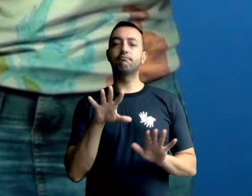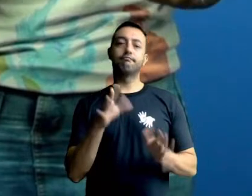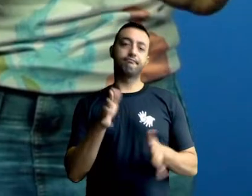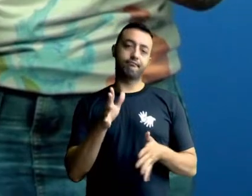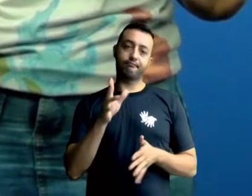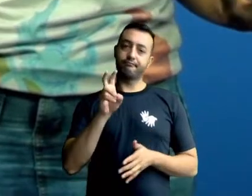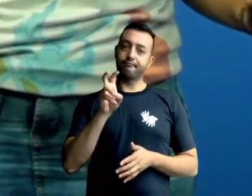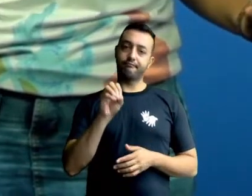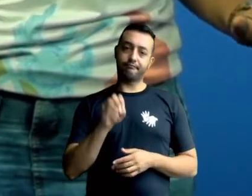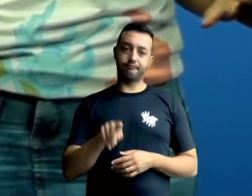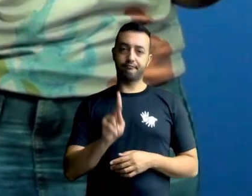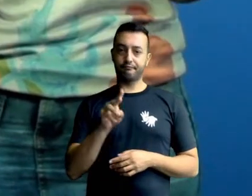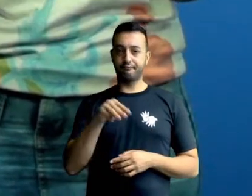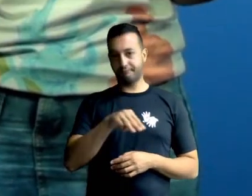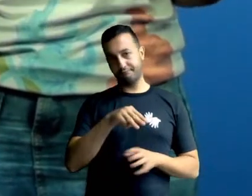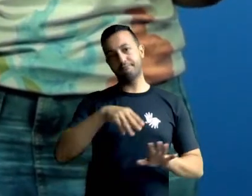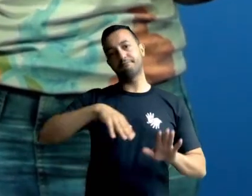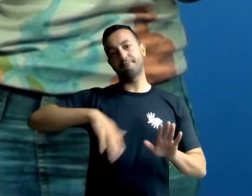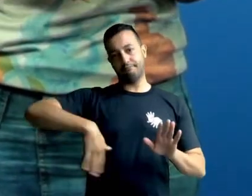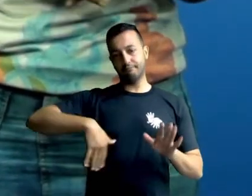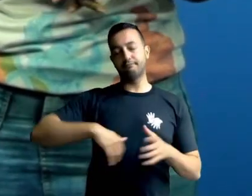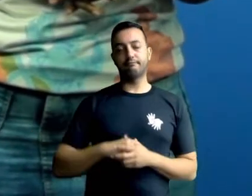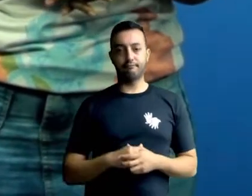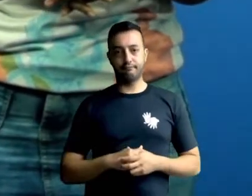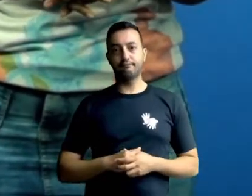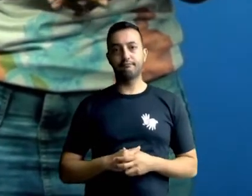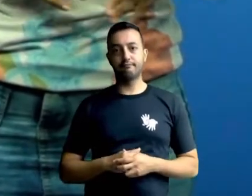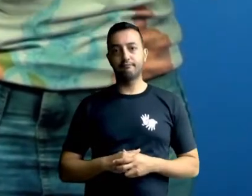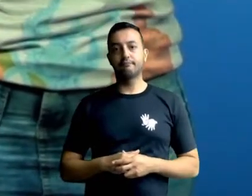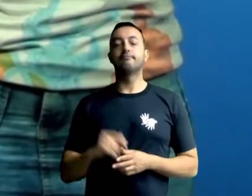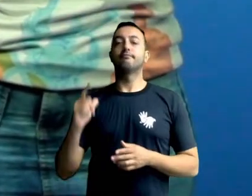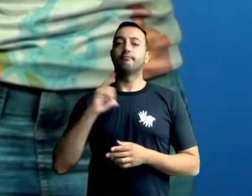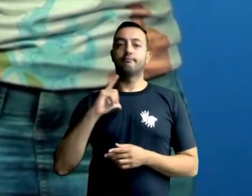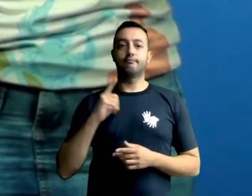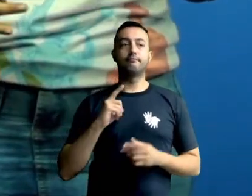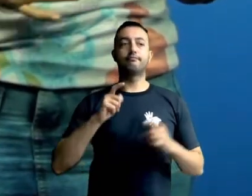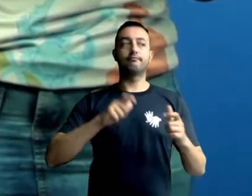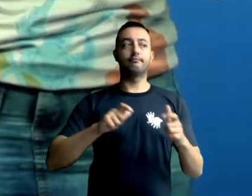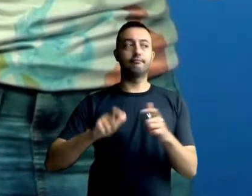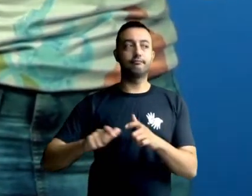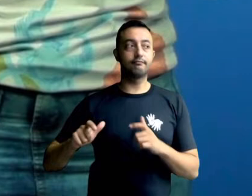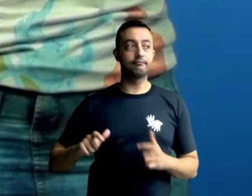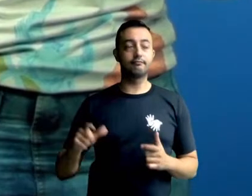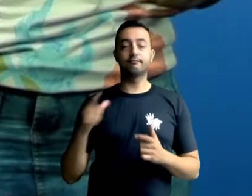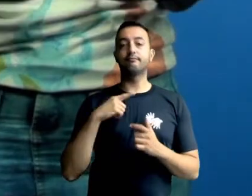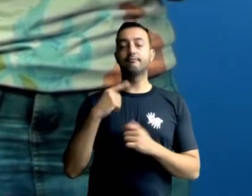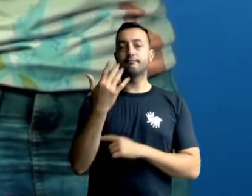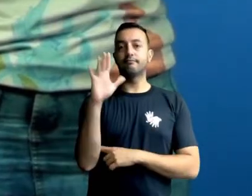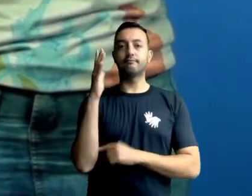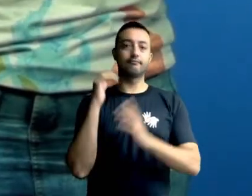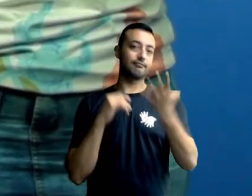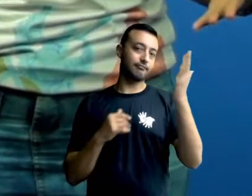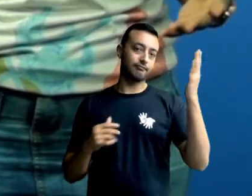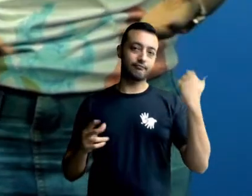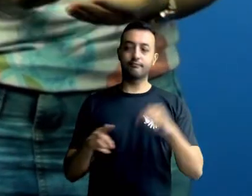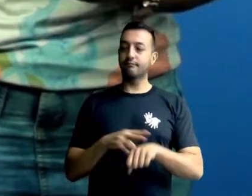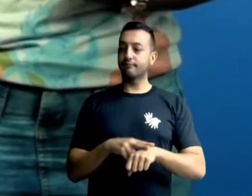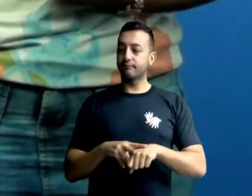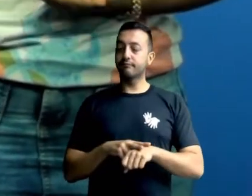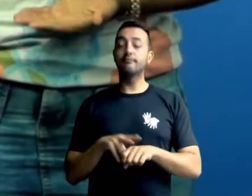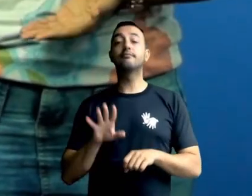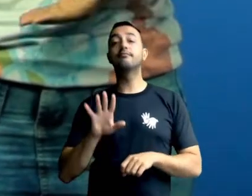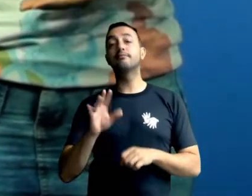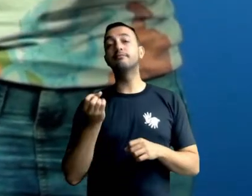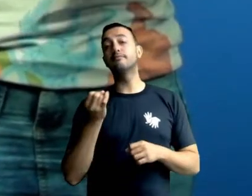estamos aproximadamente a 50 quilômetros da praia. Ainda temos ambientes com muitas florestas, muito verde, mas